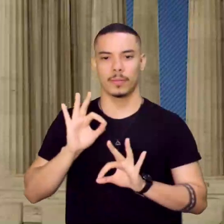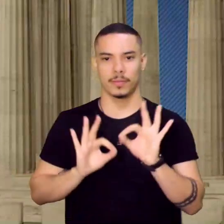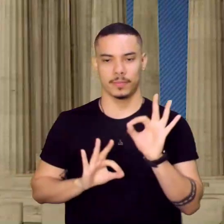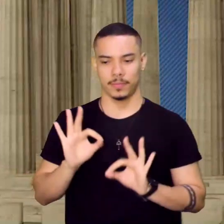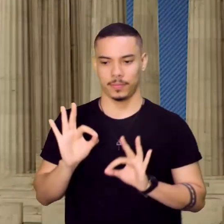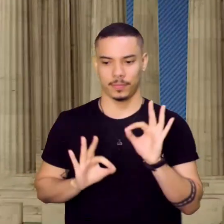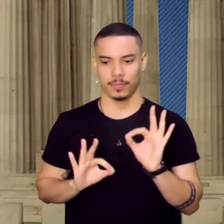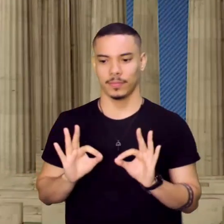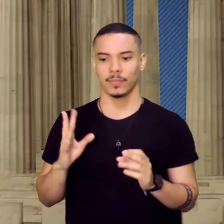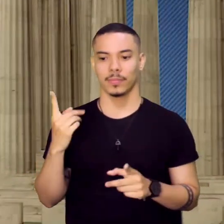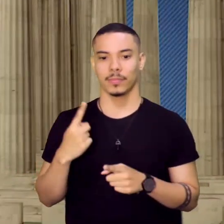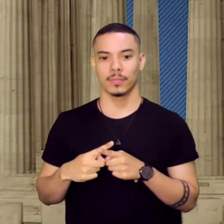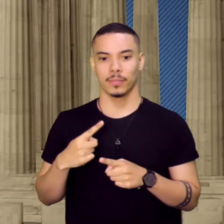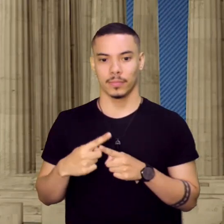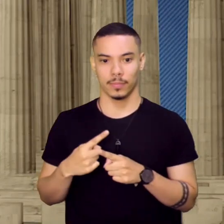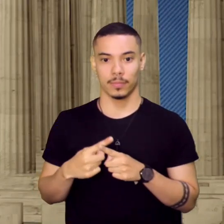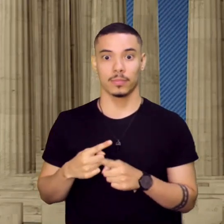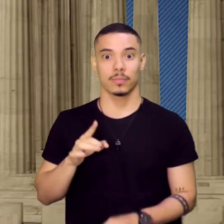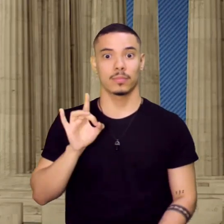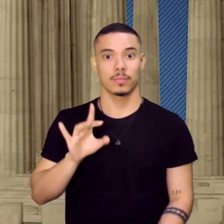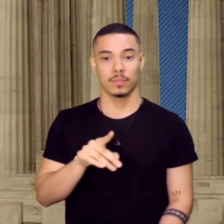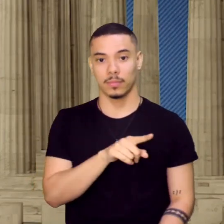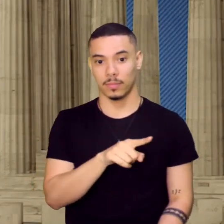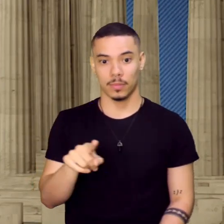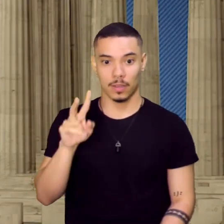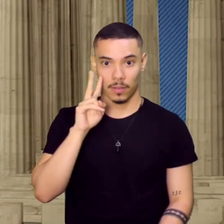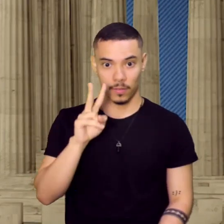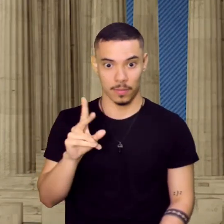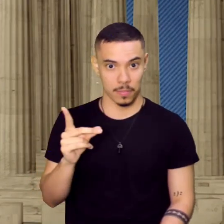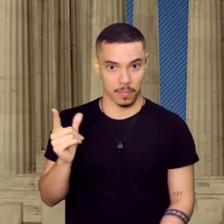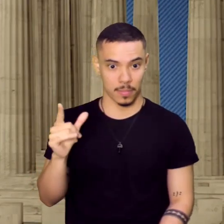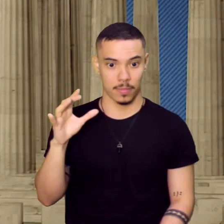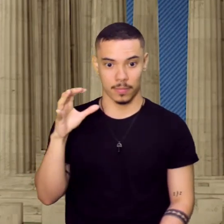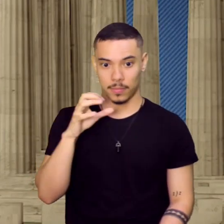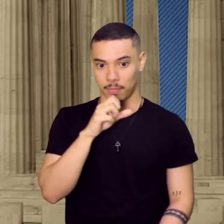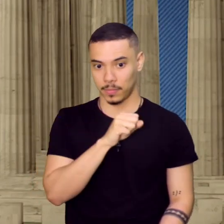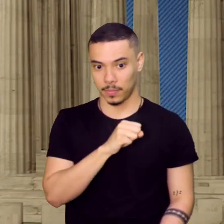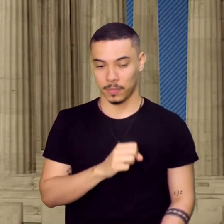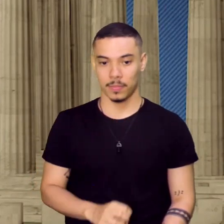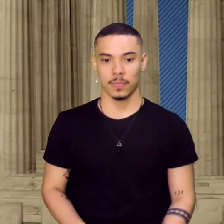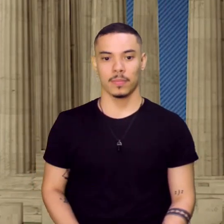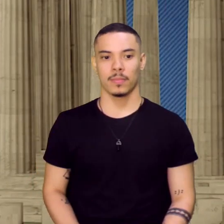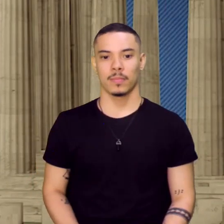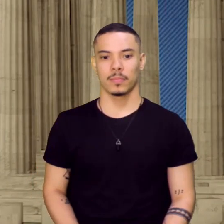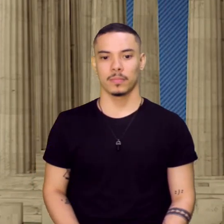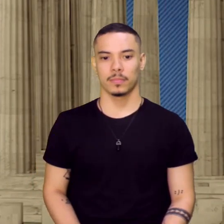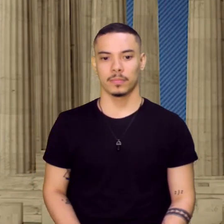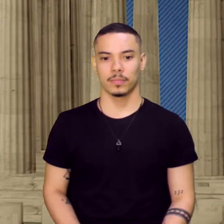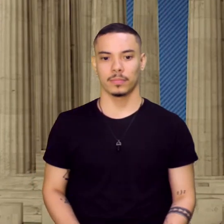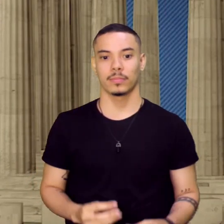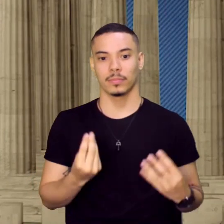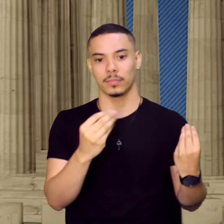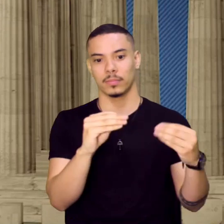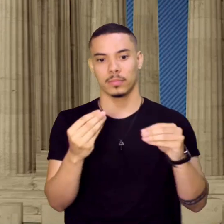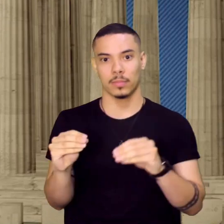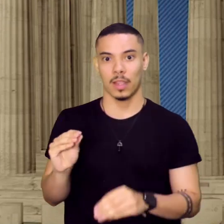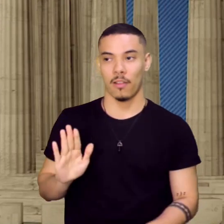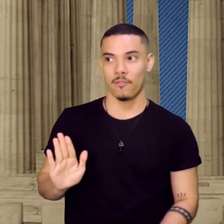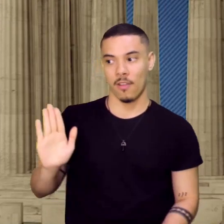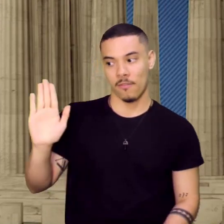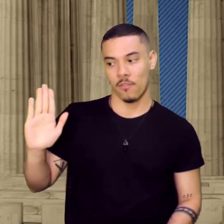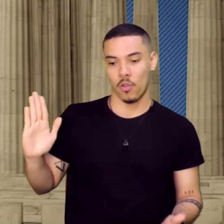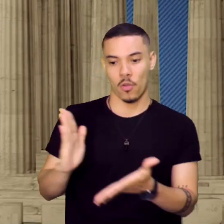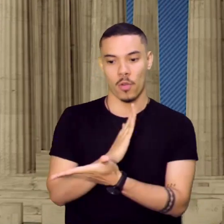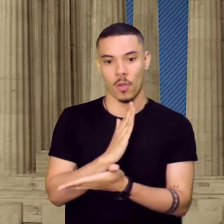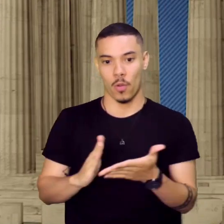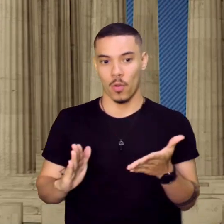porque além só para vocês uma pegadinha colocamos um a favor e alguns